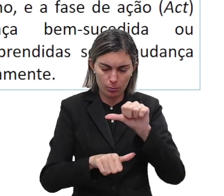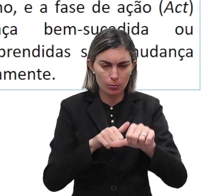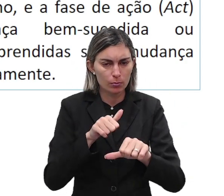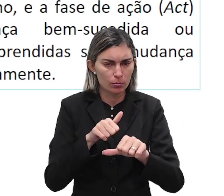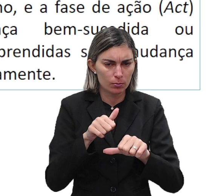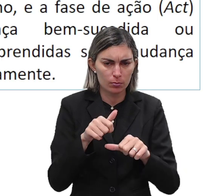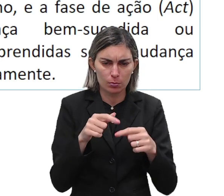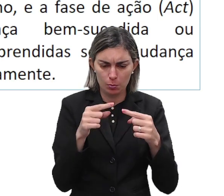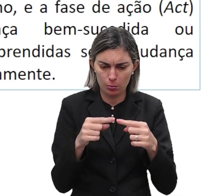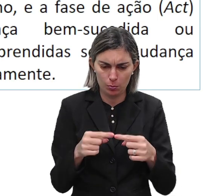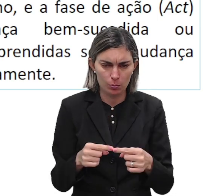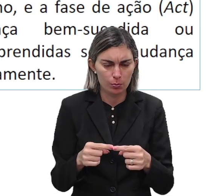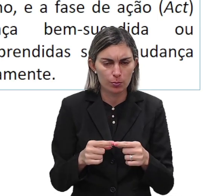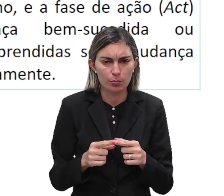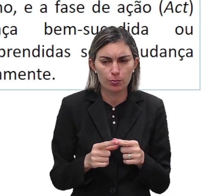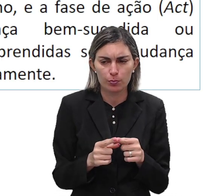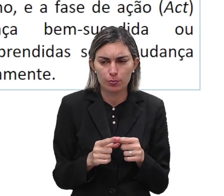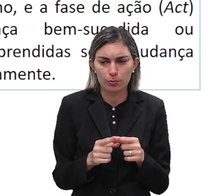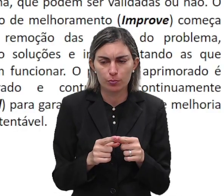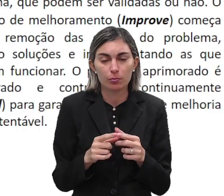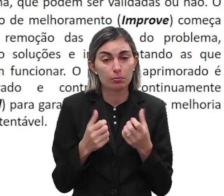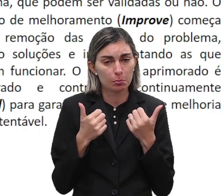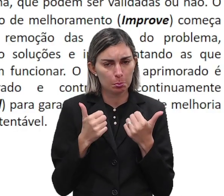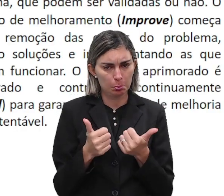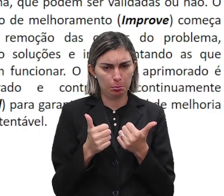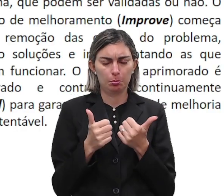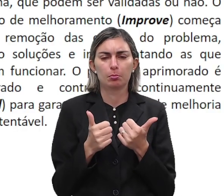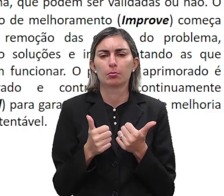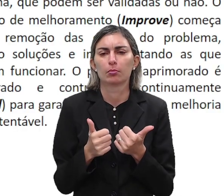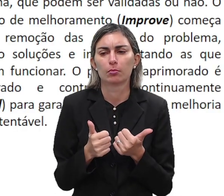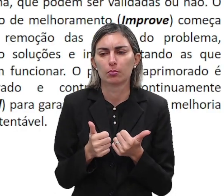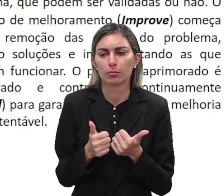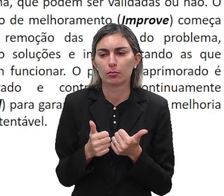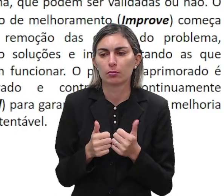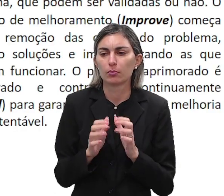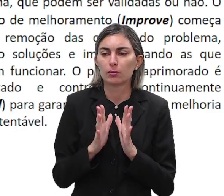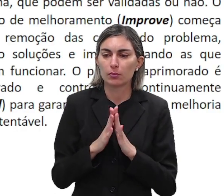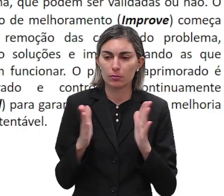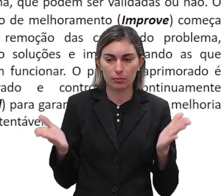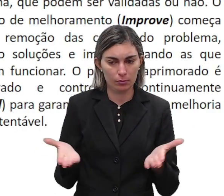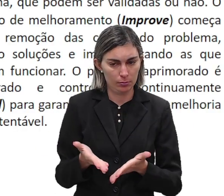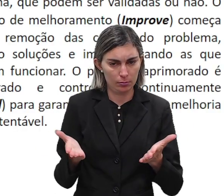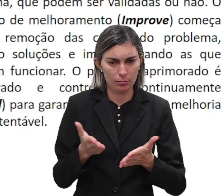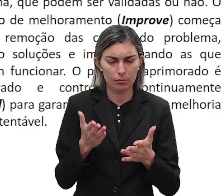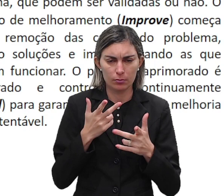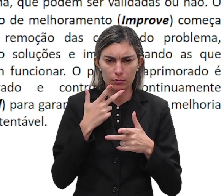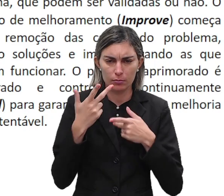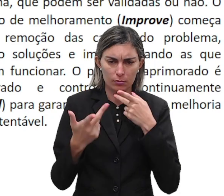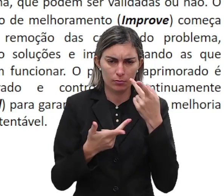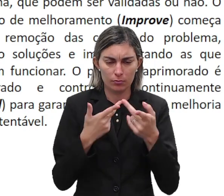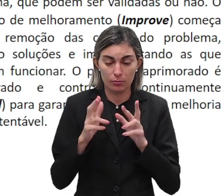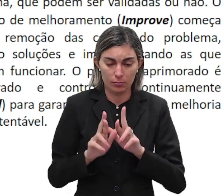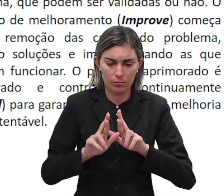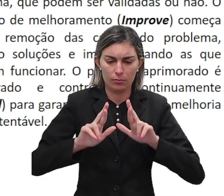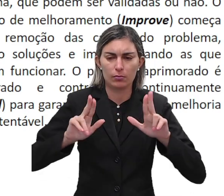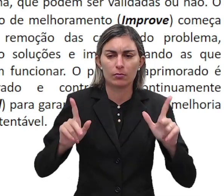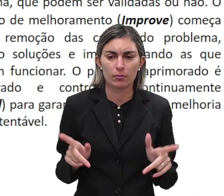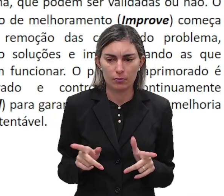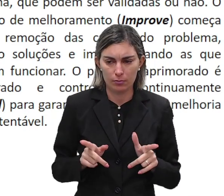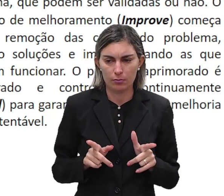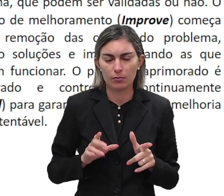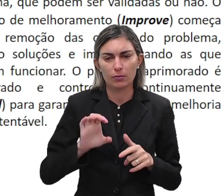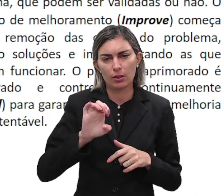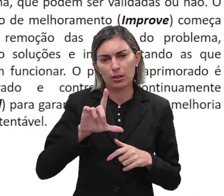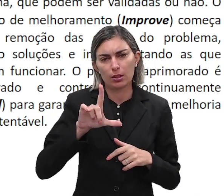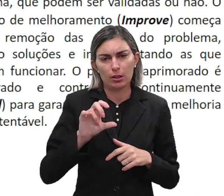funcionou adequadamente. Muito bem, então, agora vamos passar para uma abordagem um pouco diferente. O